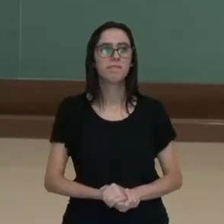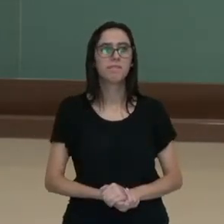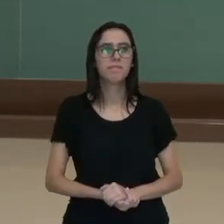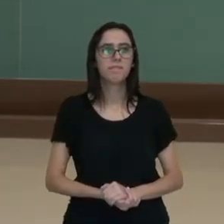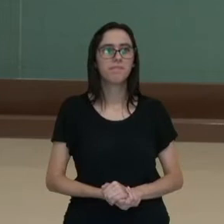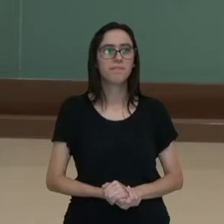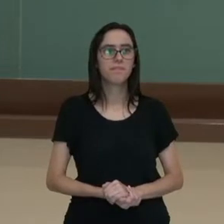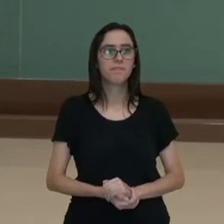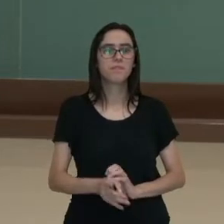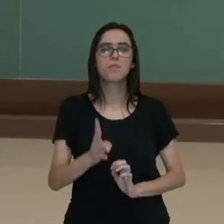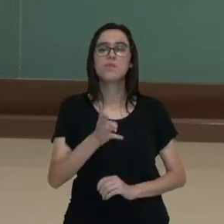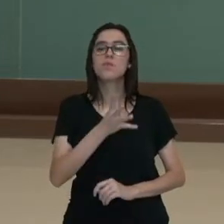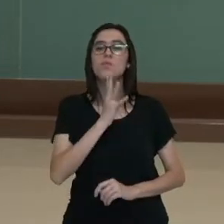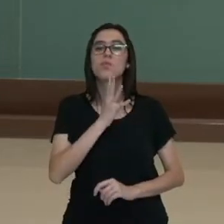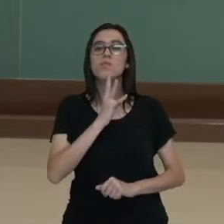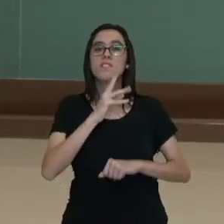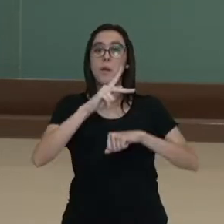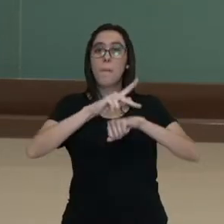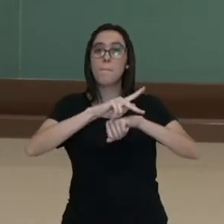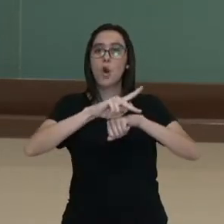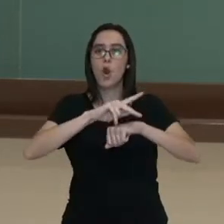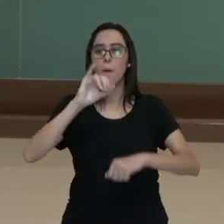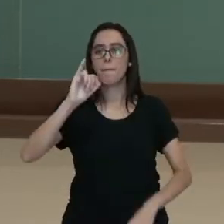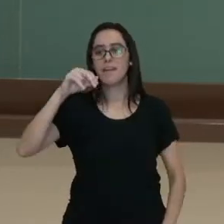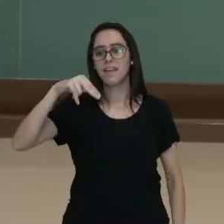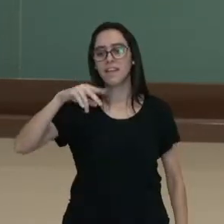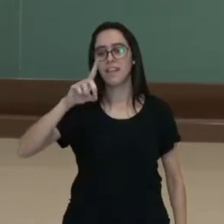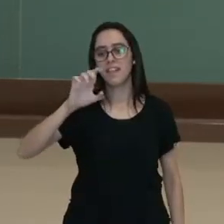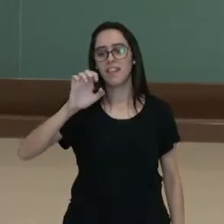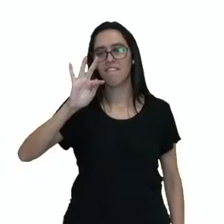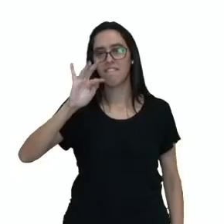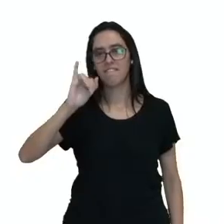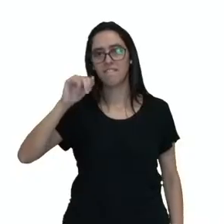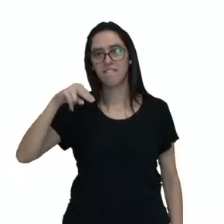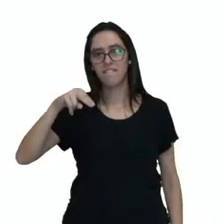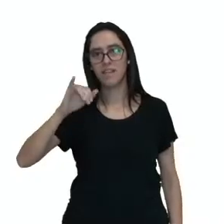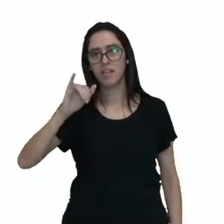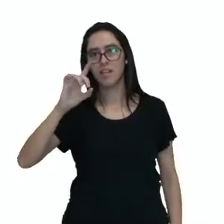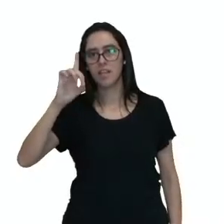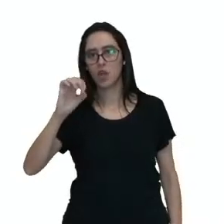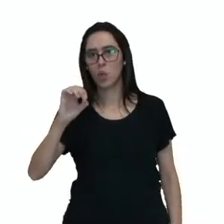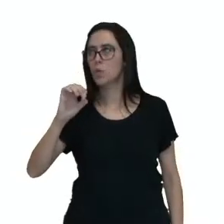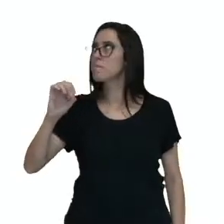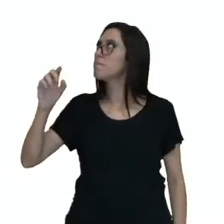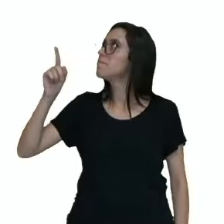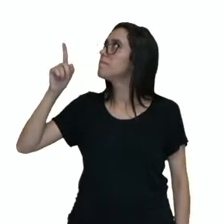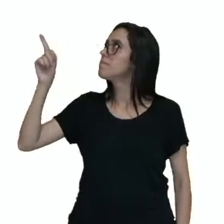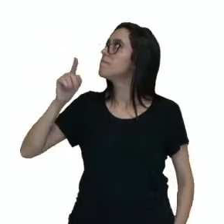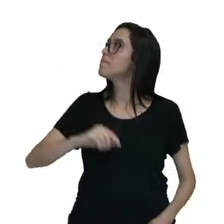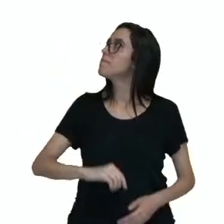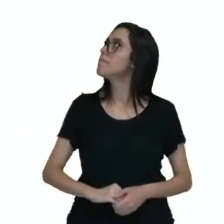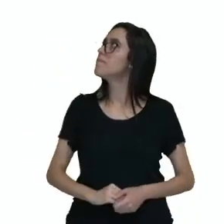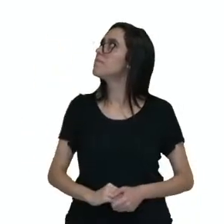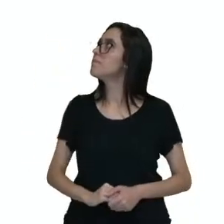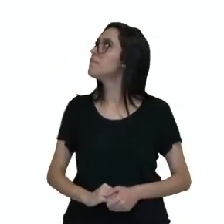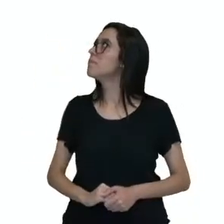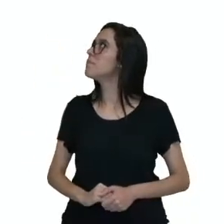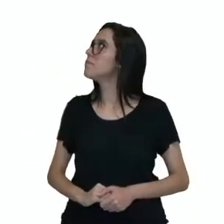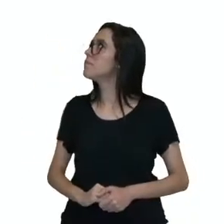conhecer os pronombres indefinidos. São utilizados para expressar quantidade ou identidade de uma